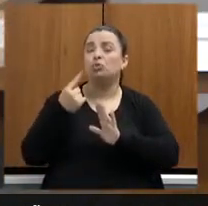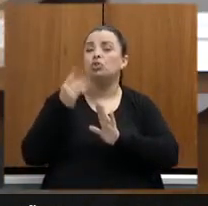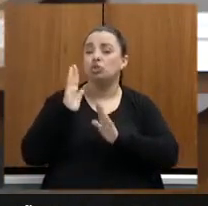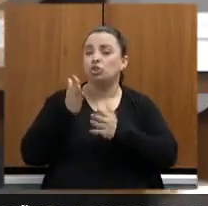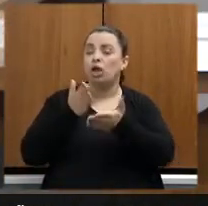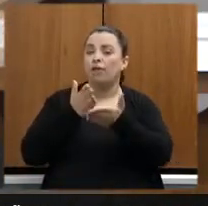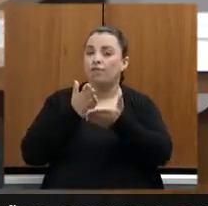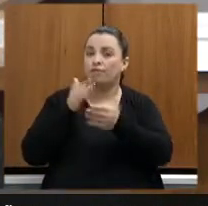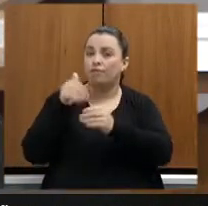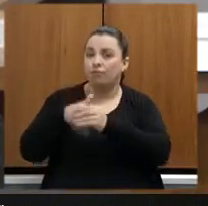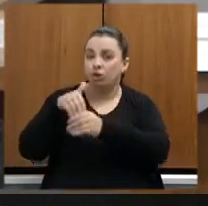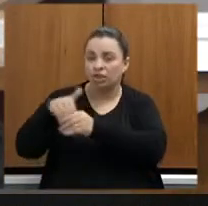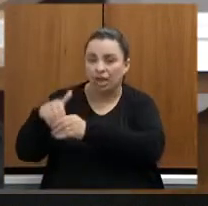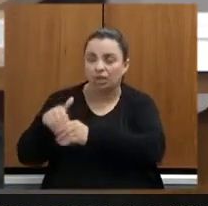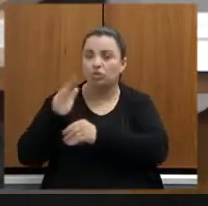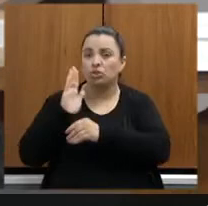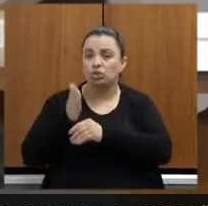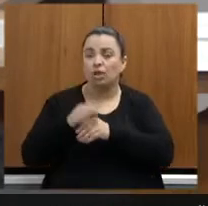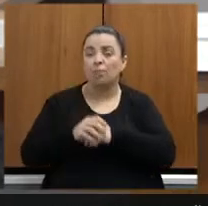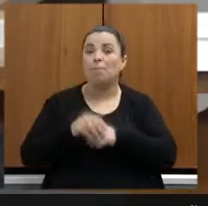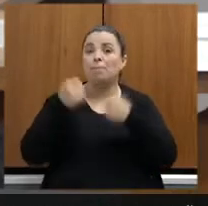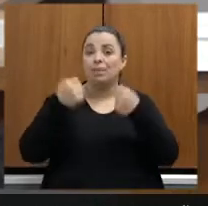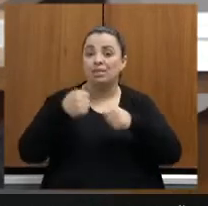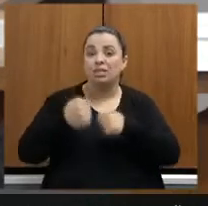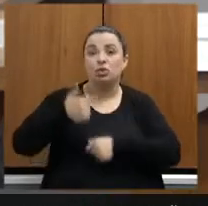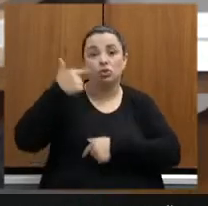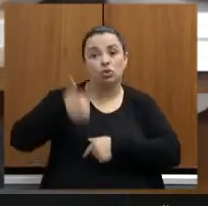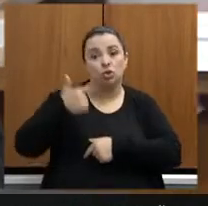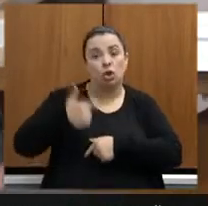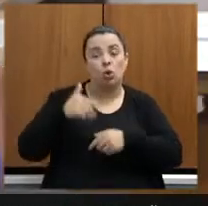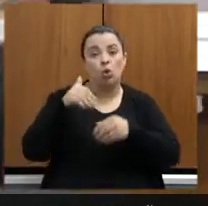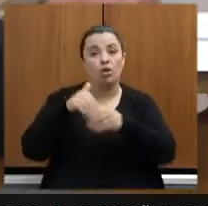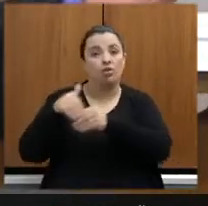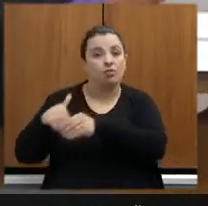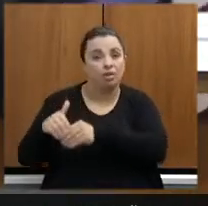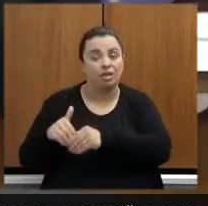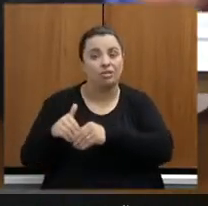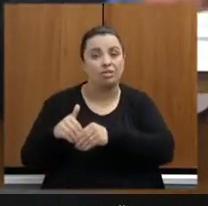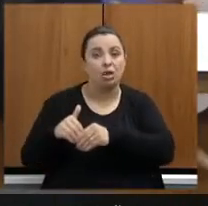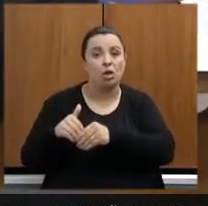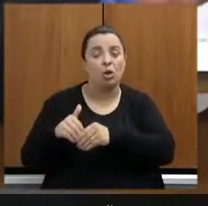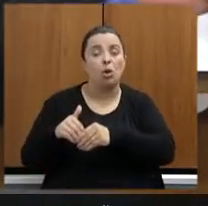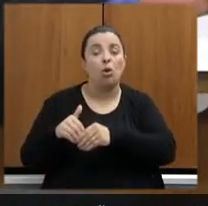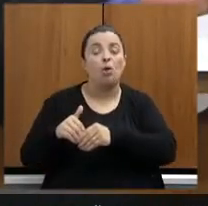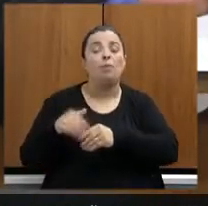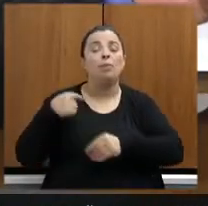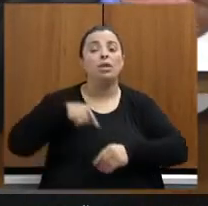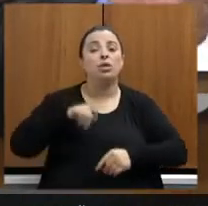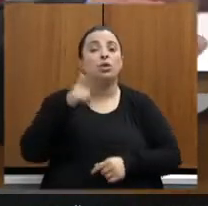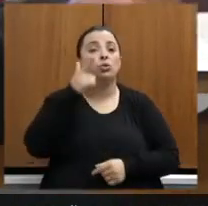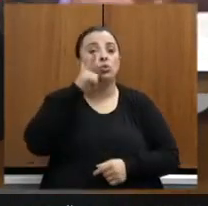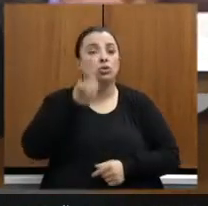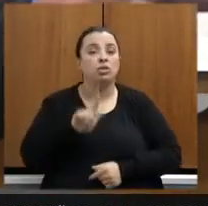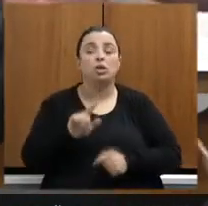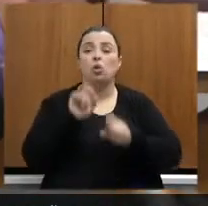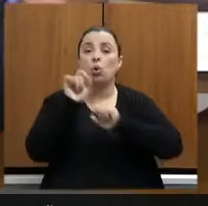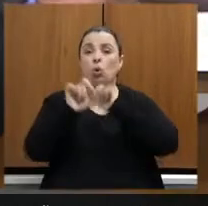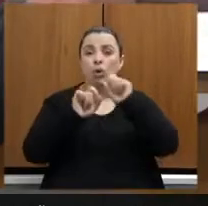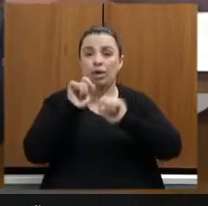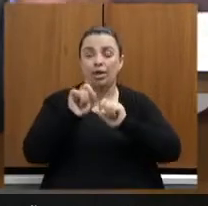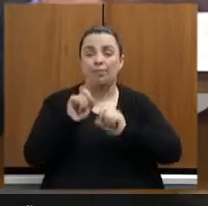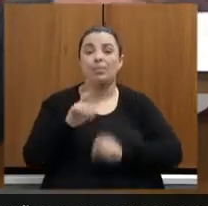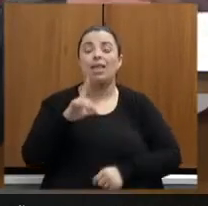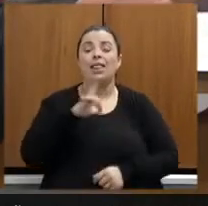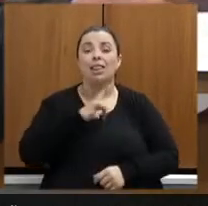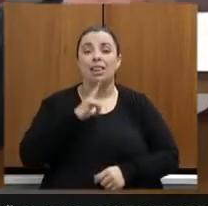em segundo tou é para que possamos é daqueles um por cento da